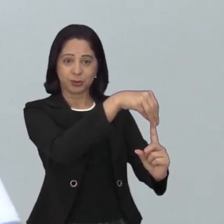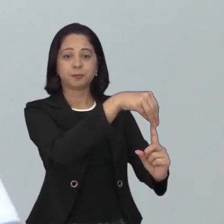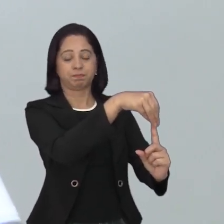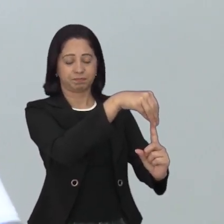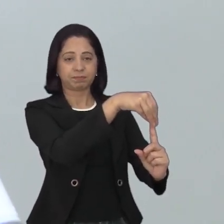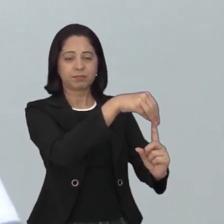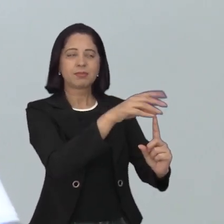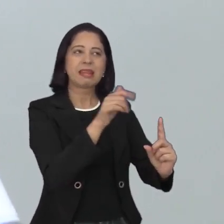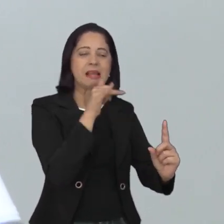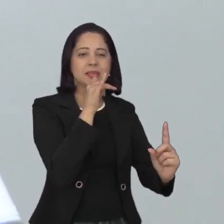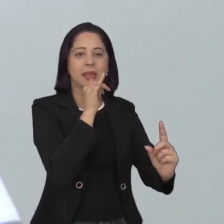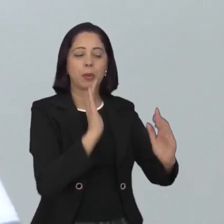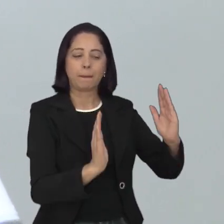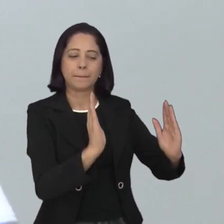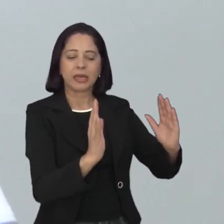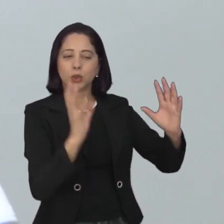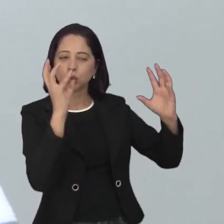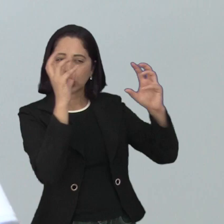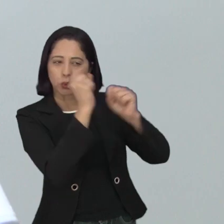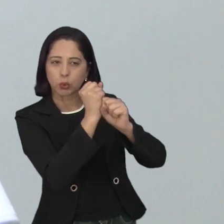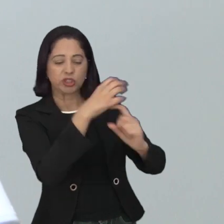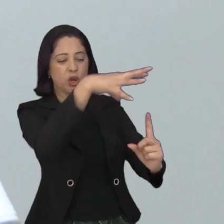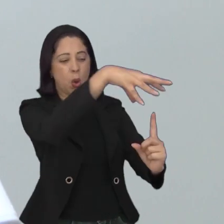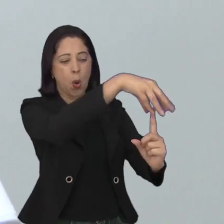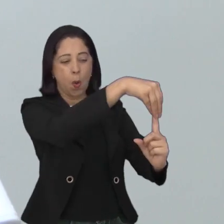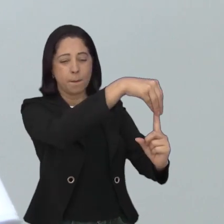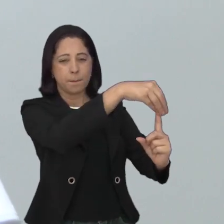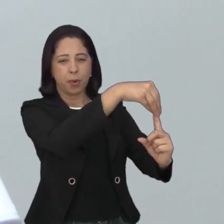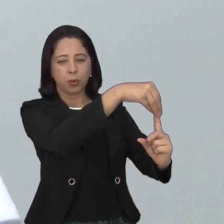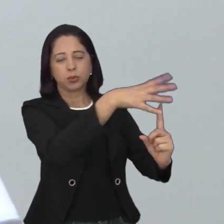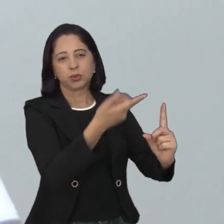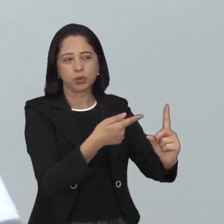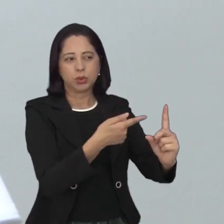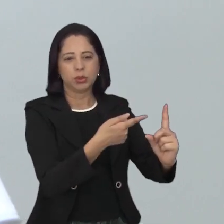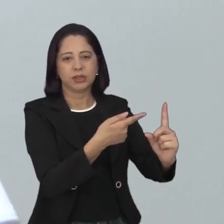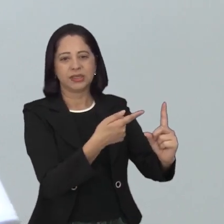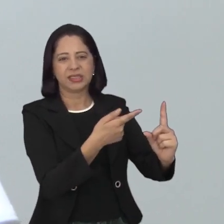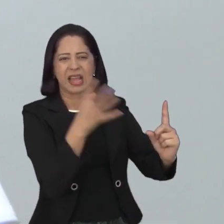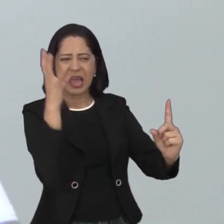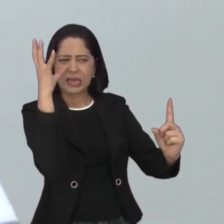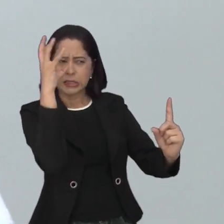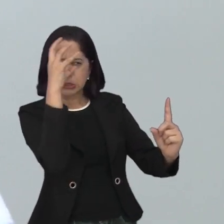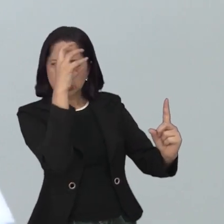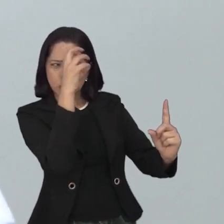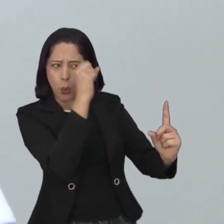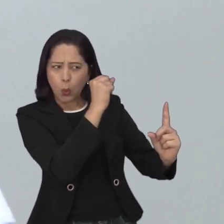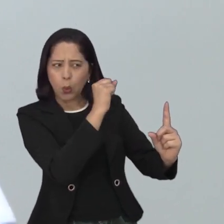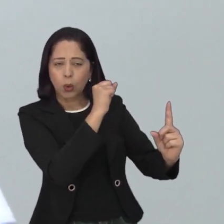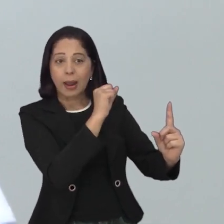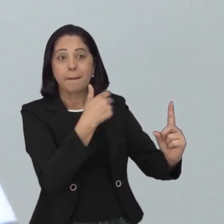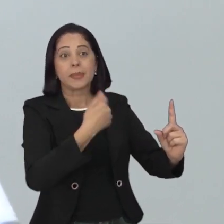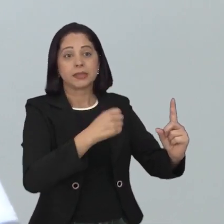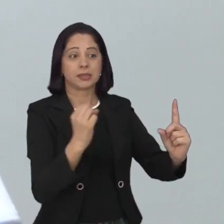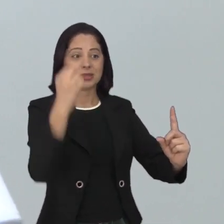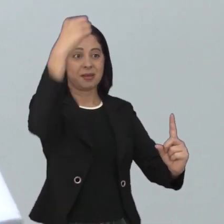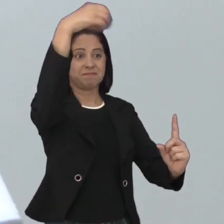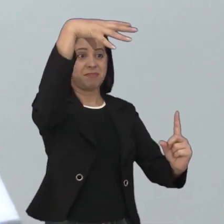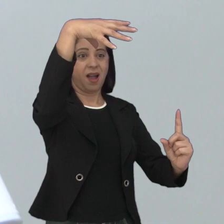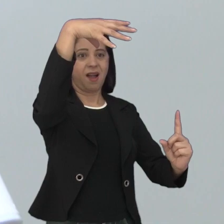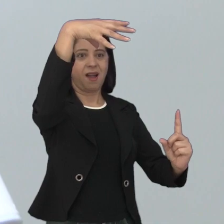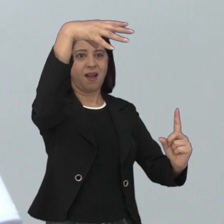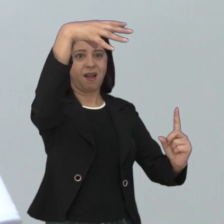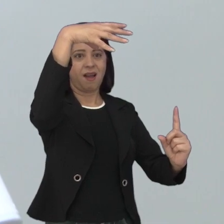período noturno se a gente imaginar algum um com uma com uma iluminação melhor com aquela